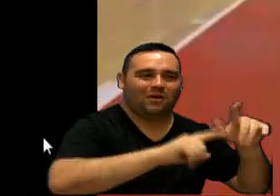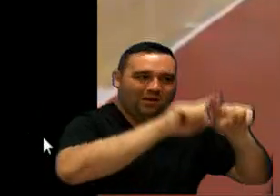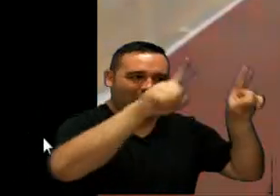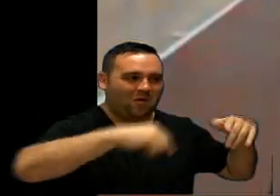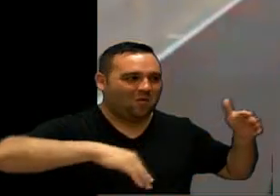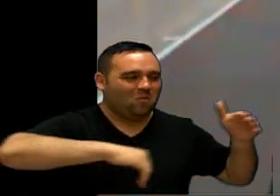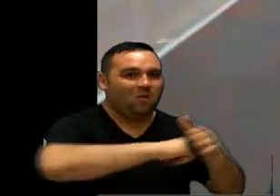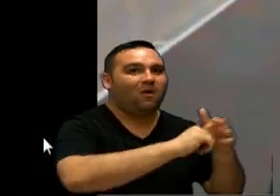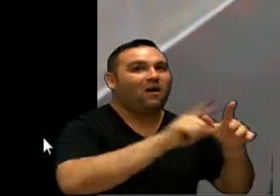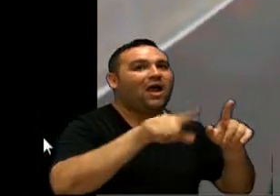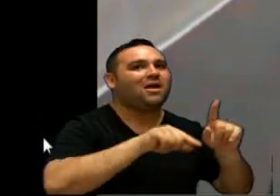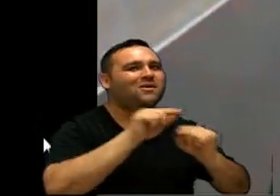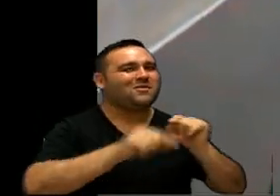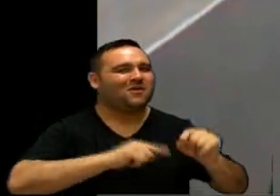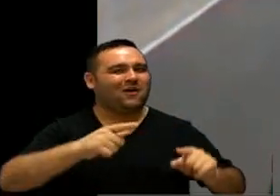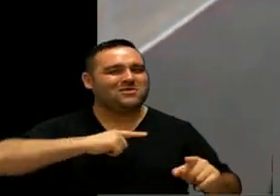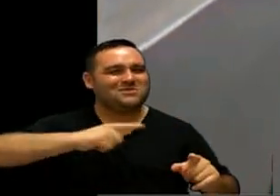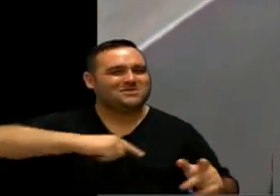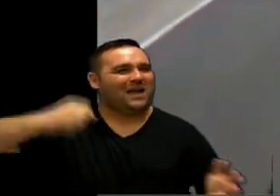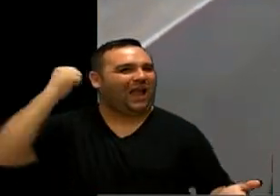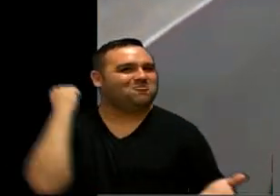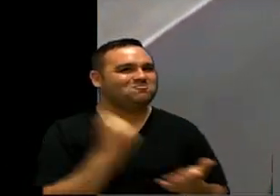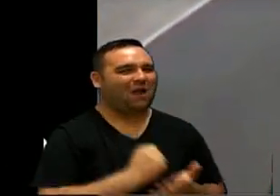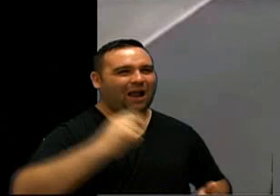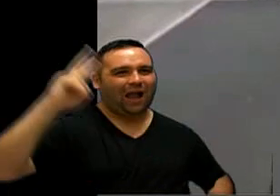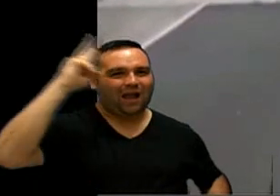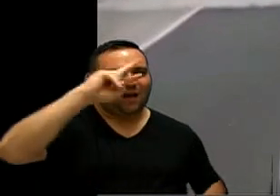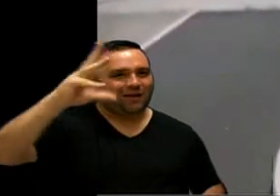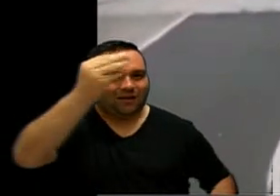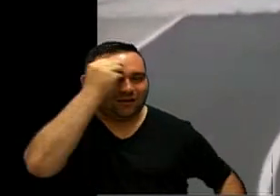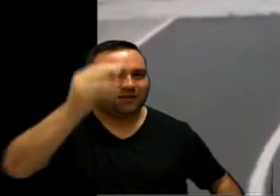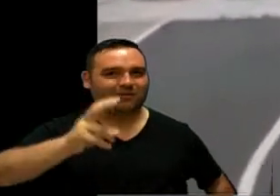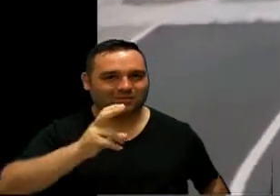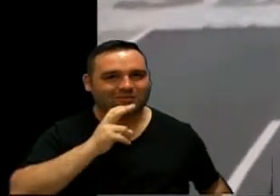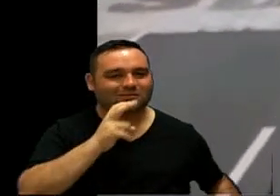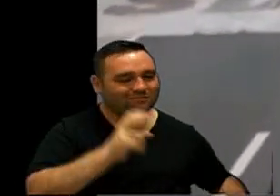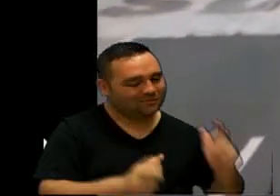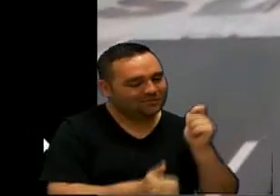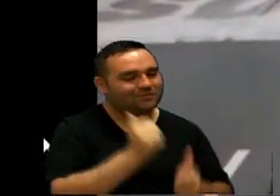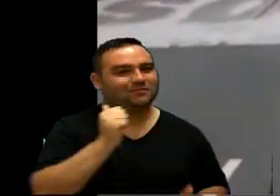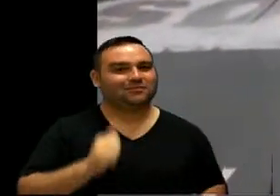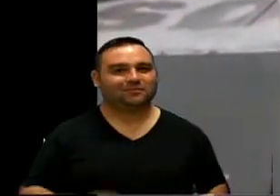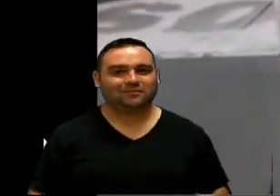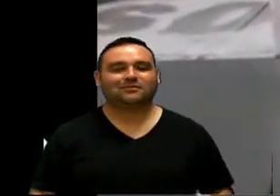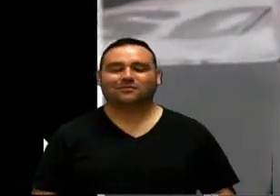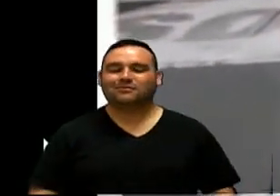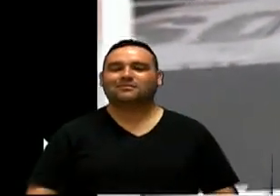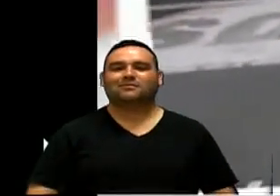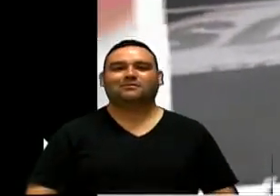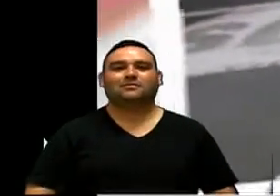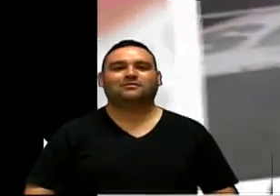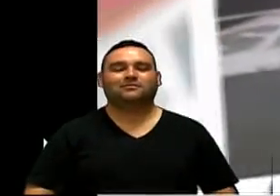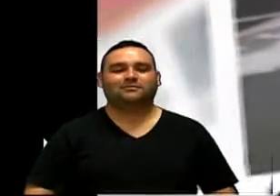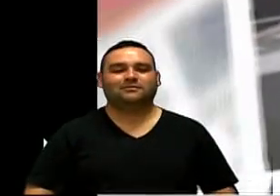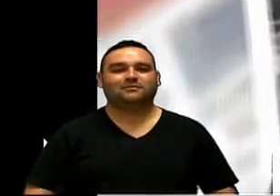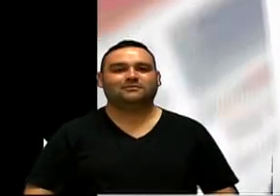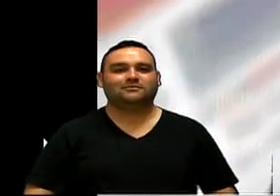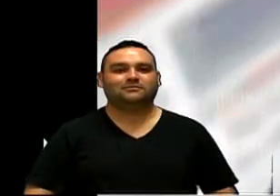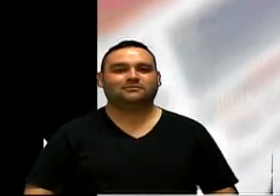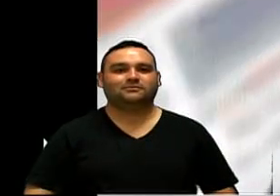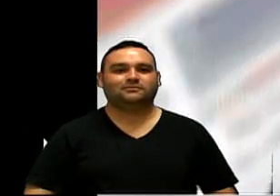é deixar uma grande marca registrada na história do esporte de Sorocaba.